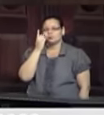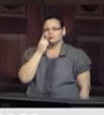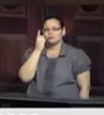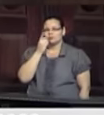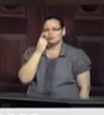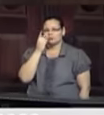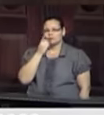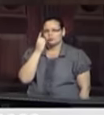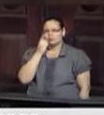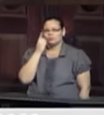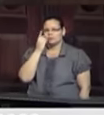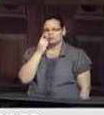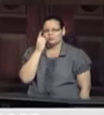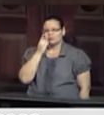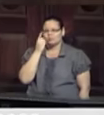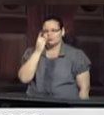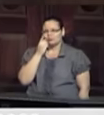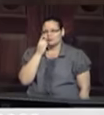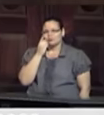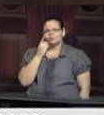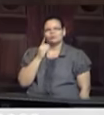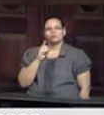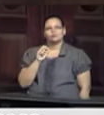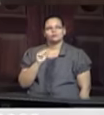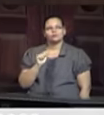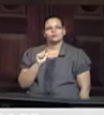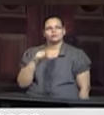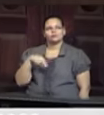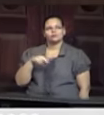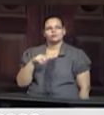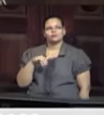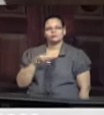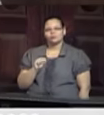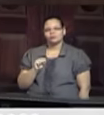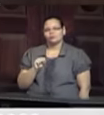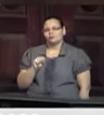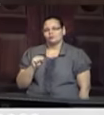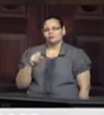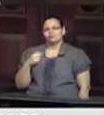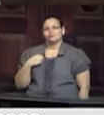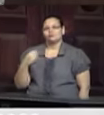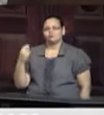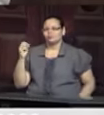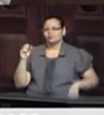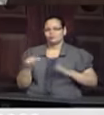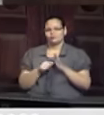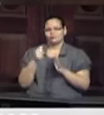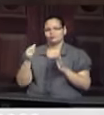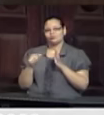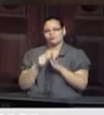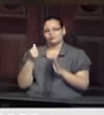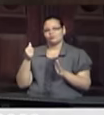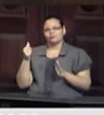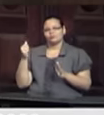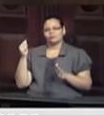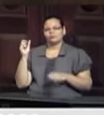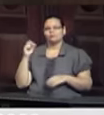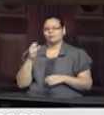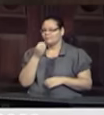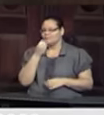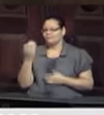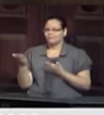deputado Aramis, que vem para casa pela primeira vez,